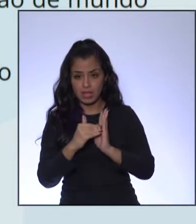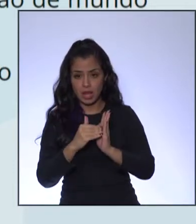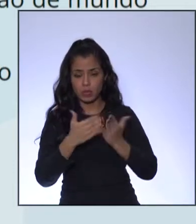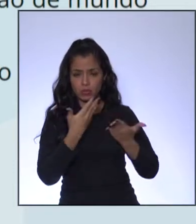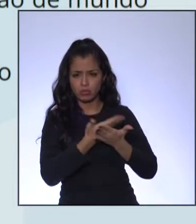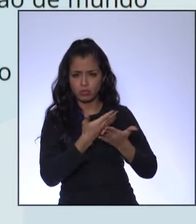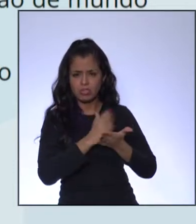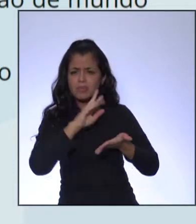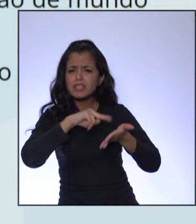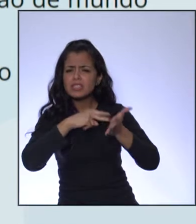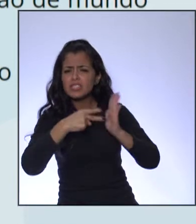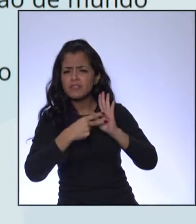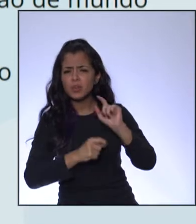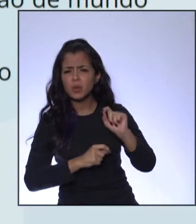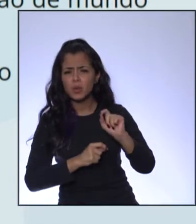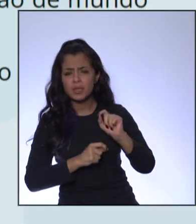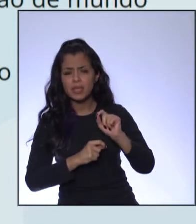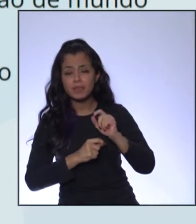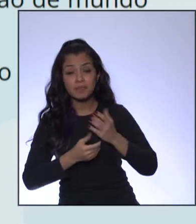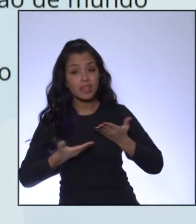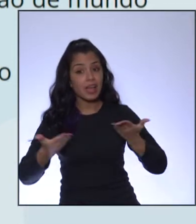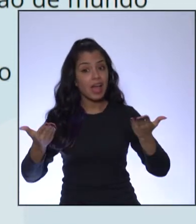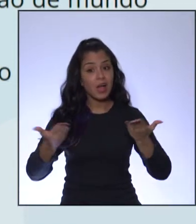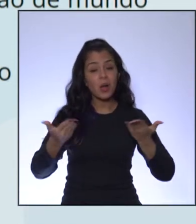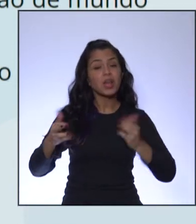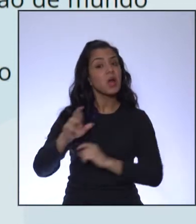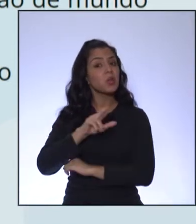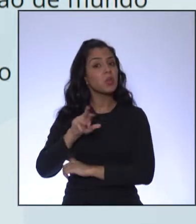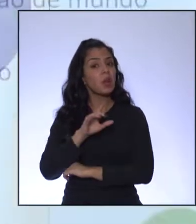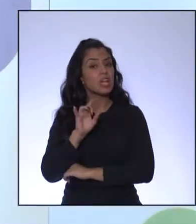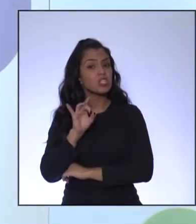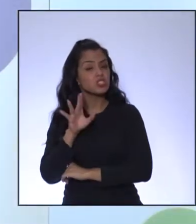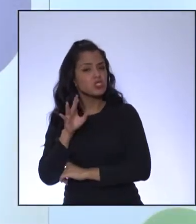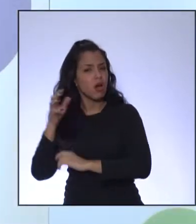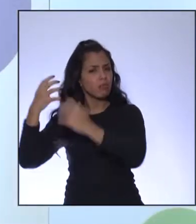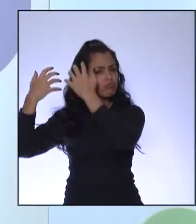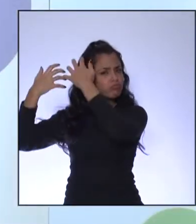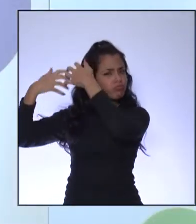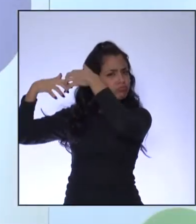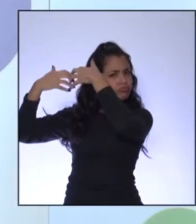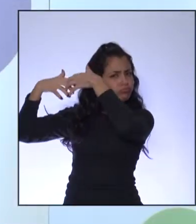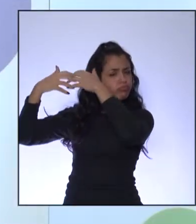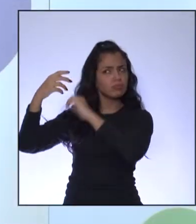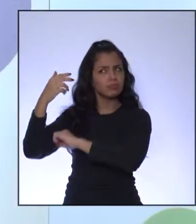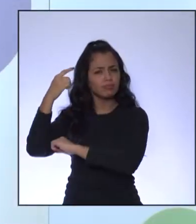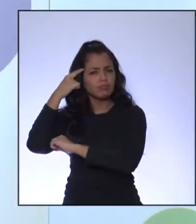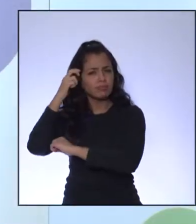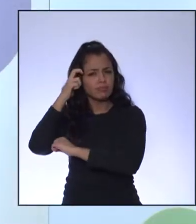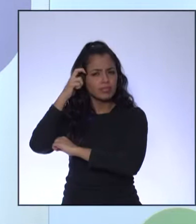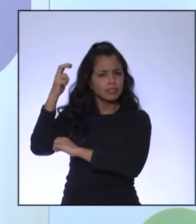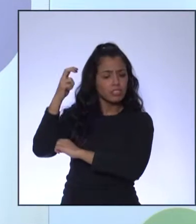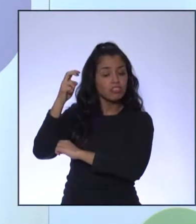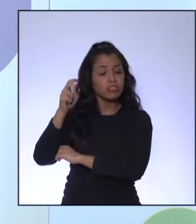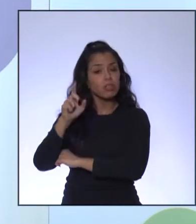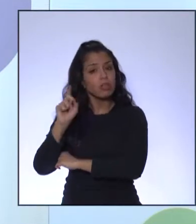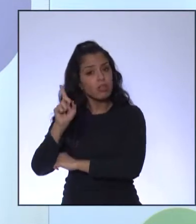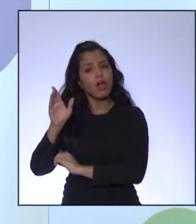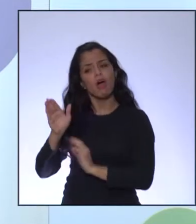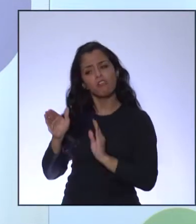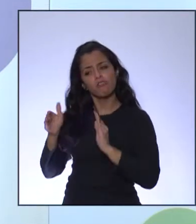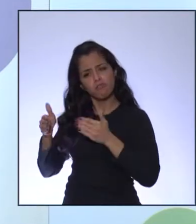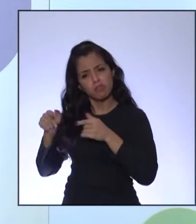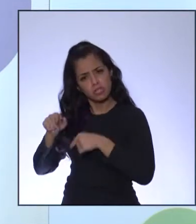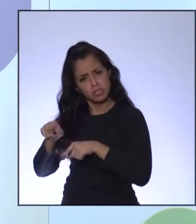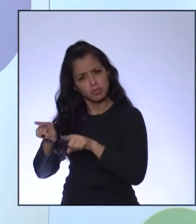isso? A partir de agora, a gente não olha apenas a questão intelectual cognitiva. A gente olha toda